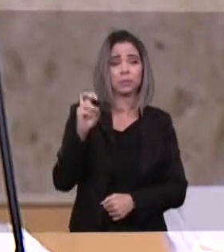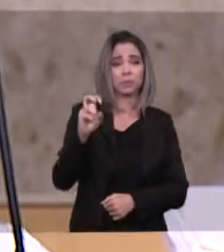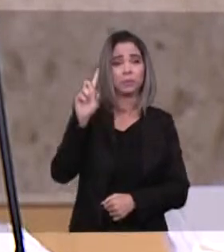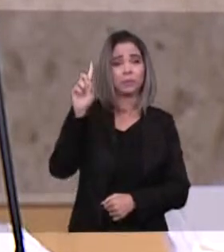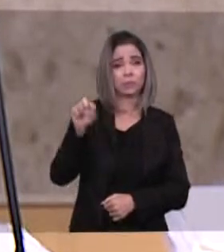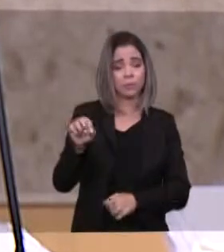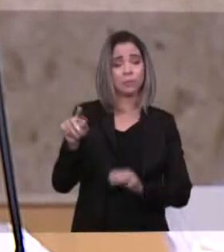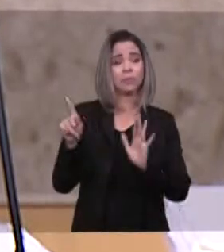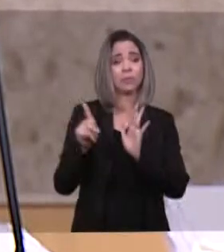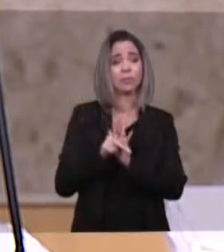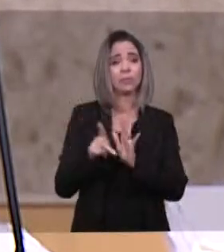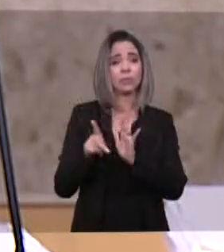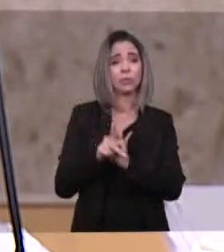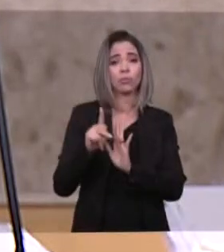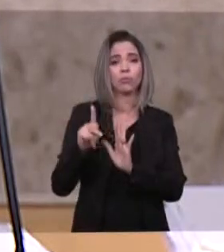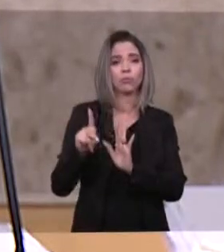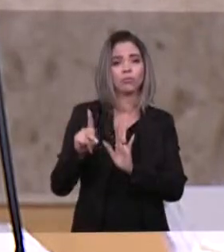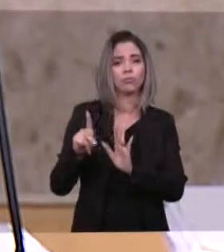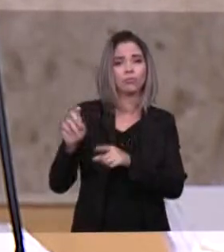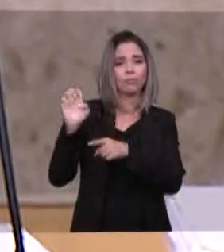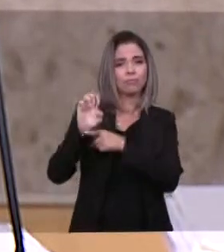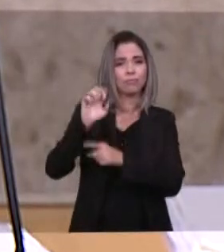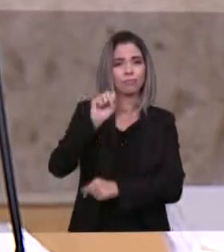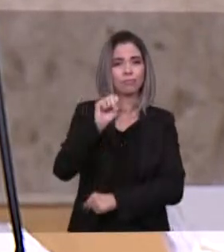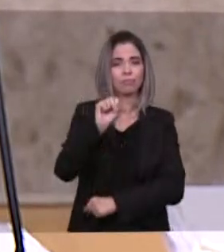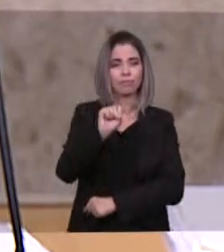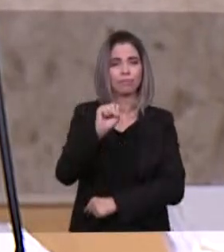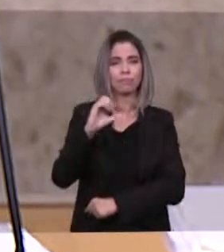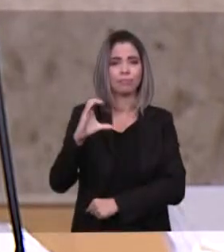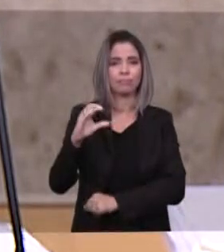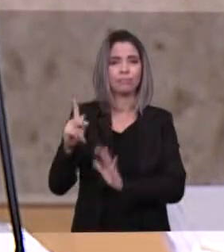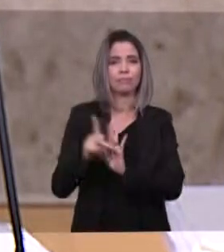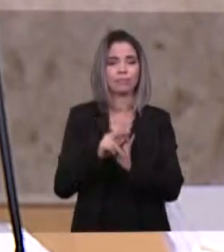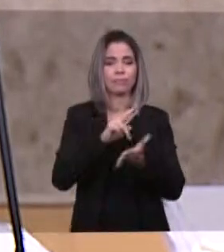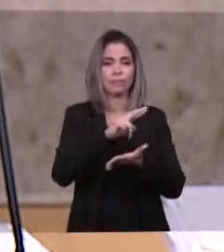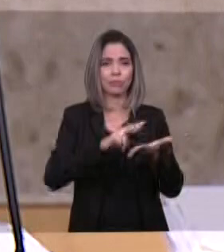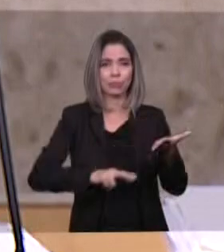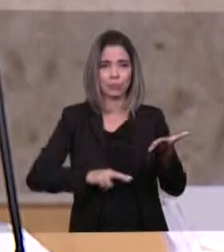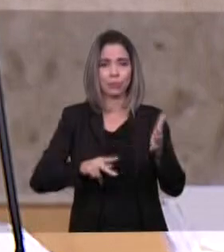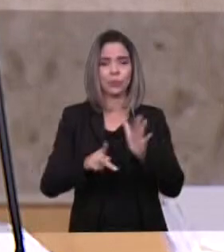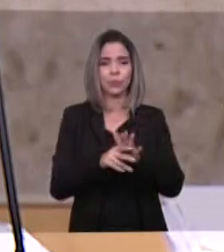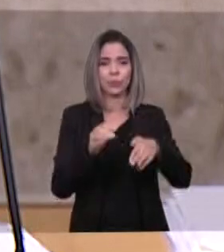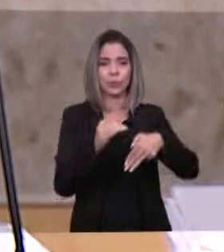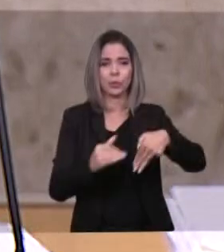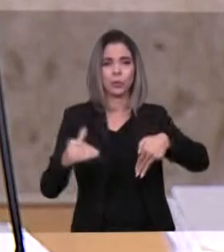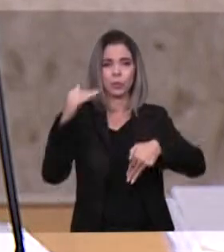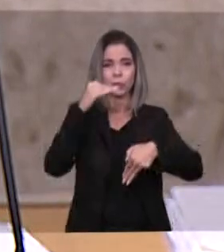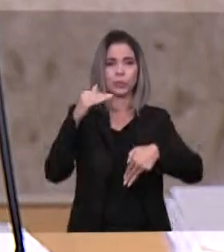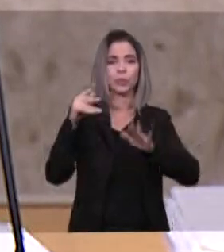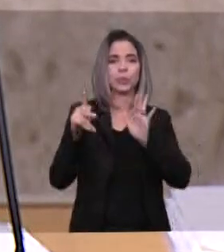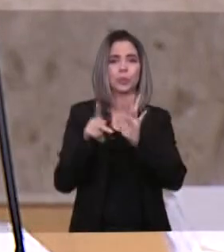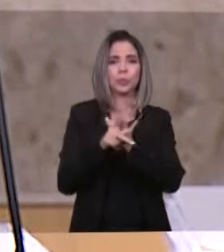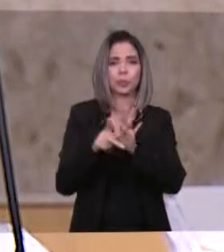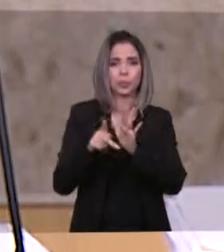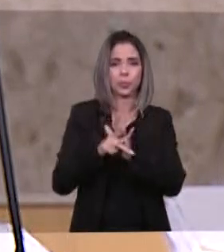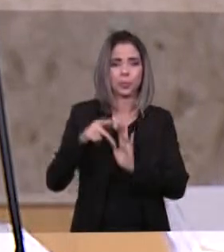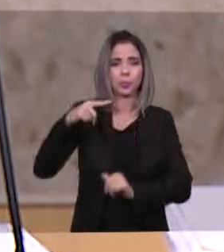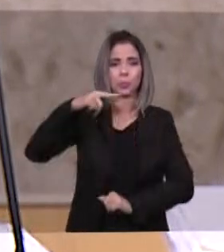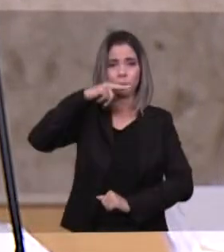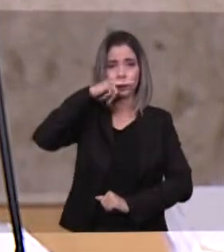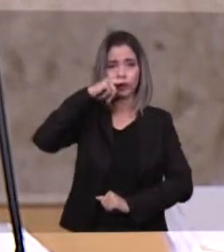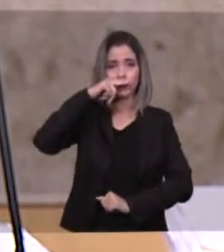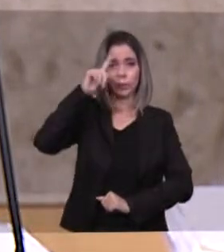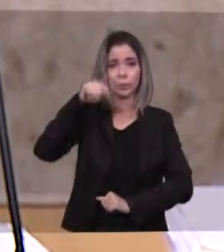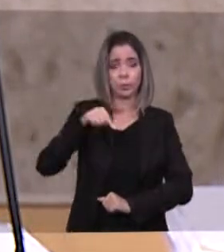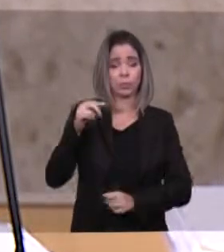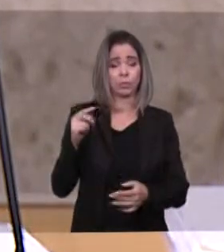1.017.365, procedente de Santa Catarina, sob a relatoria do ministro Edson Fachin, que tem como